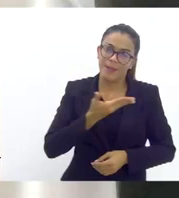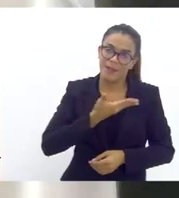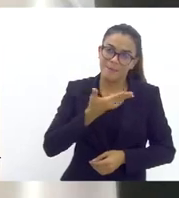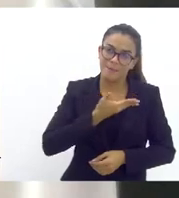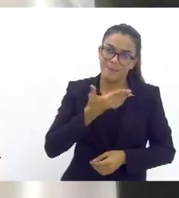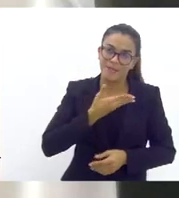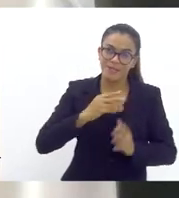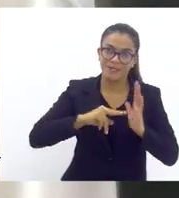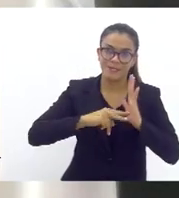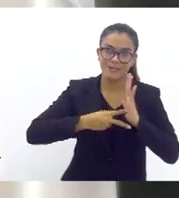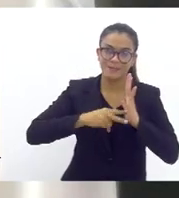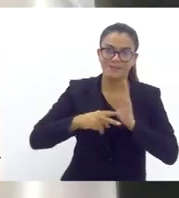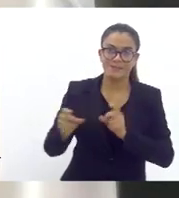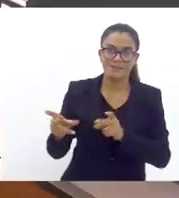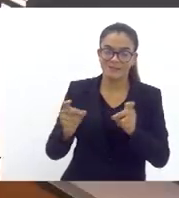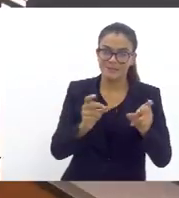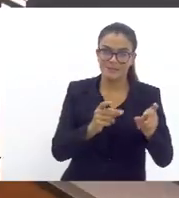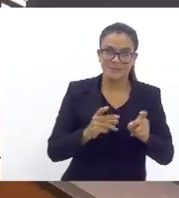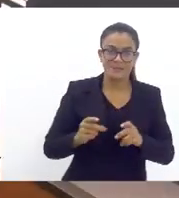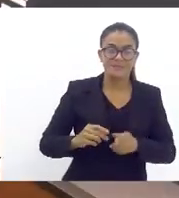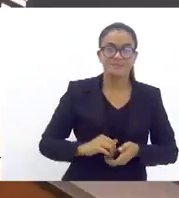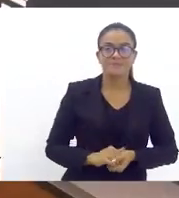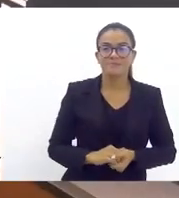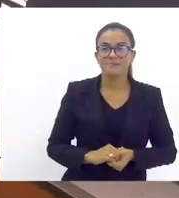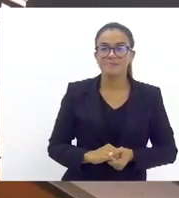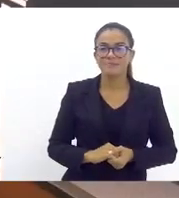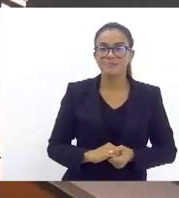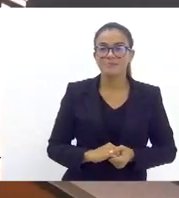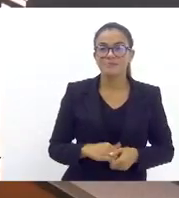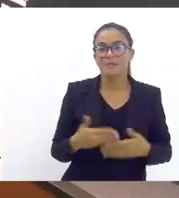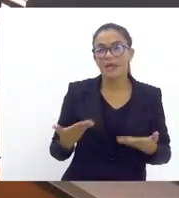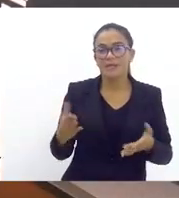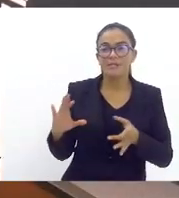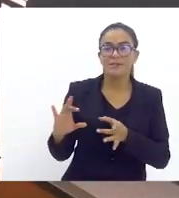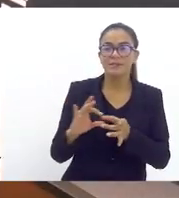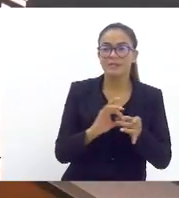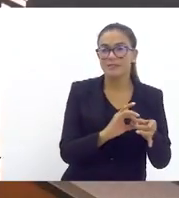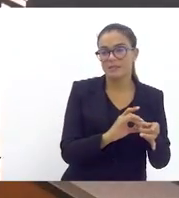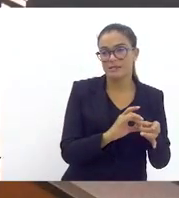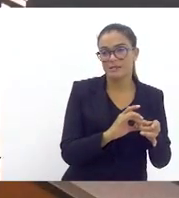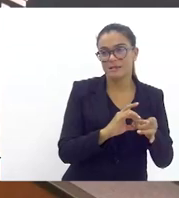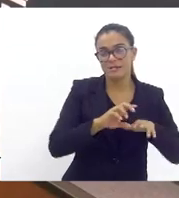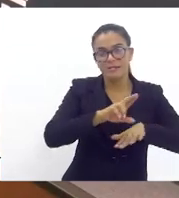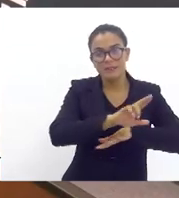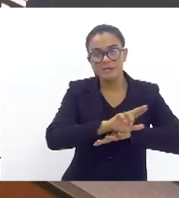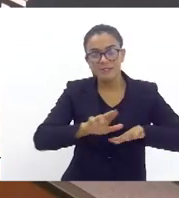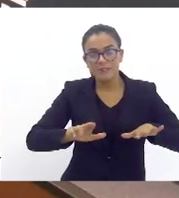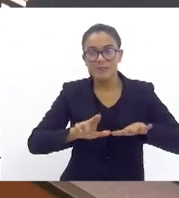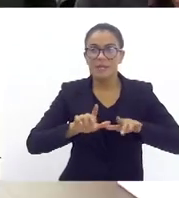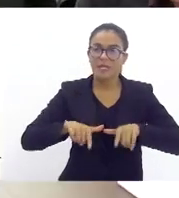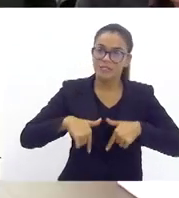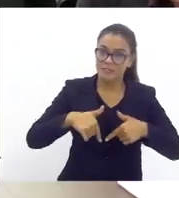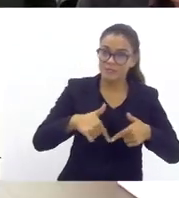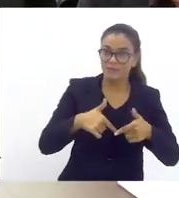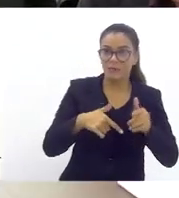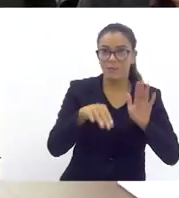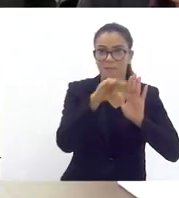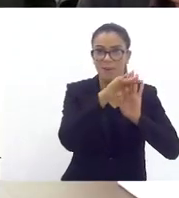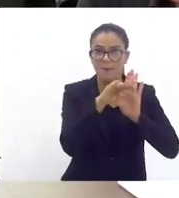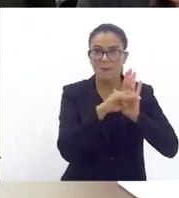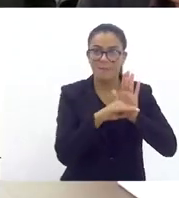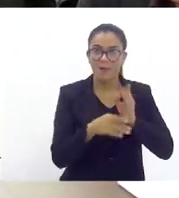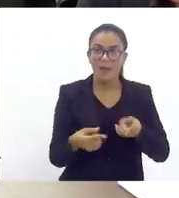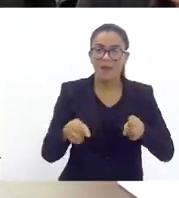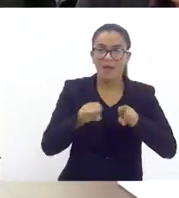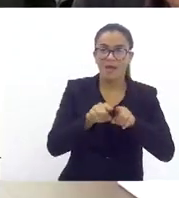do Sindicato das Comerciárias e dos Comerciários. E aí, nesse sentido, diversas iniciativas foram levantadas. Primeiro, as